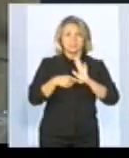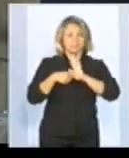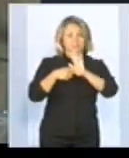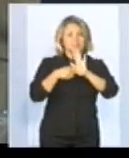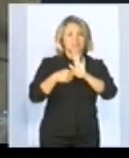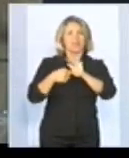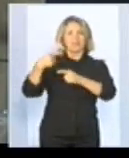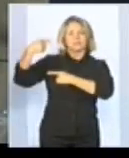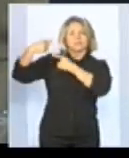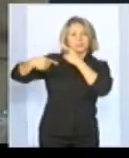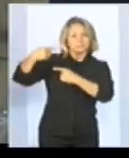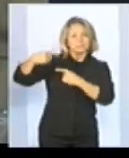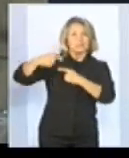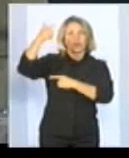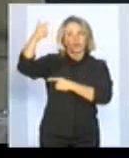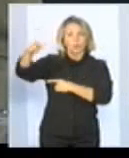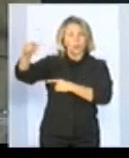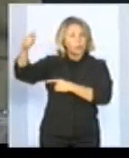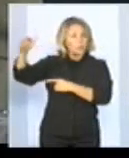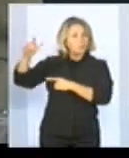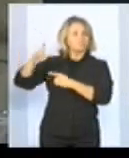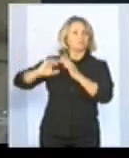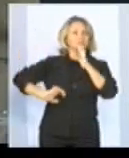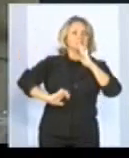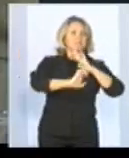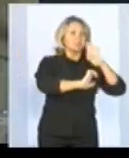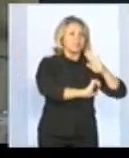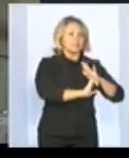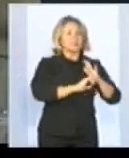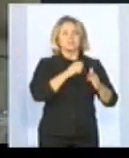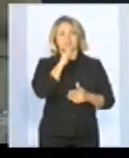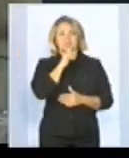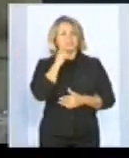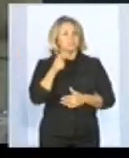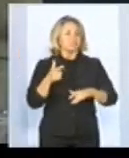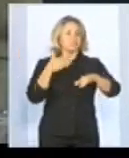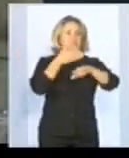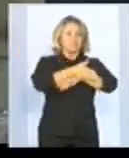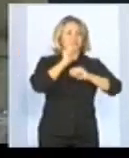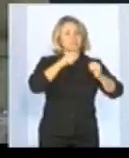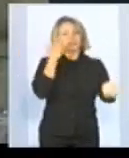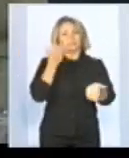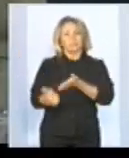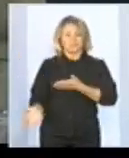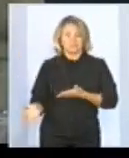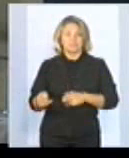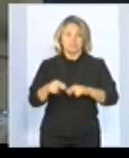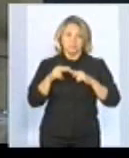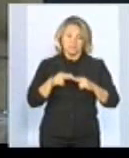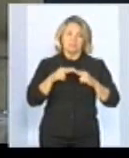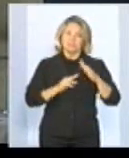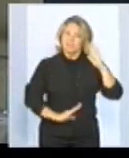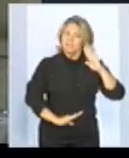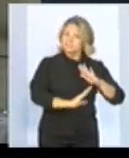competitivas, outras distribuidoras podem, não tendo acesso a esse conteúdo, morrer. Então, a